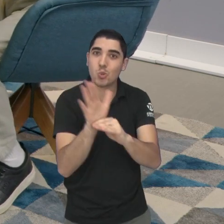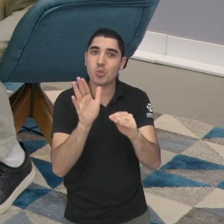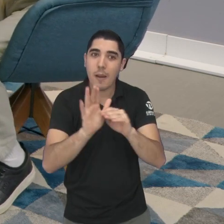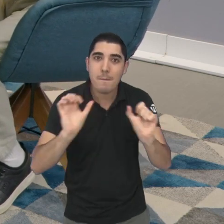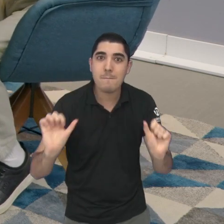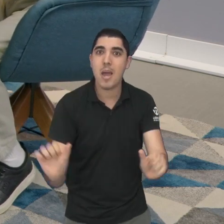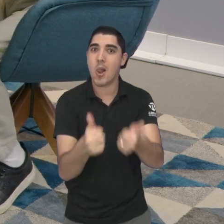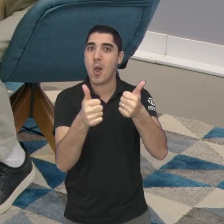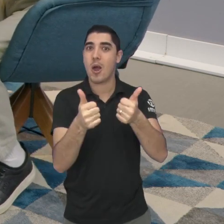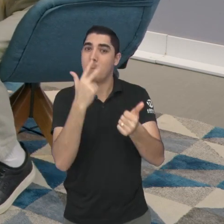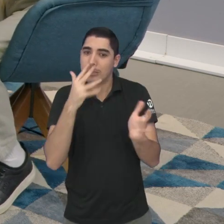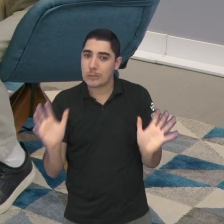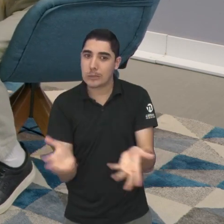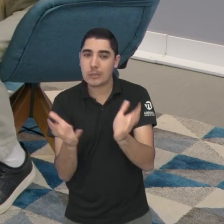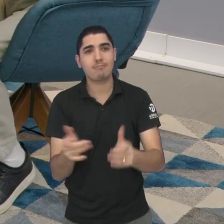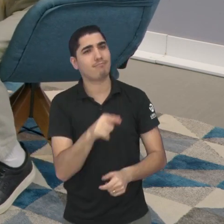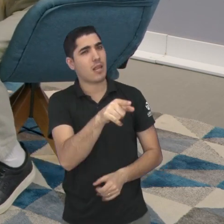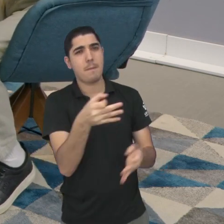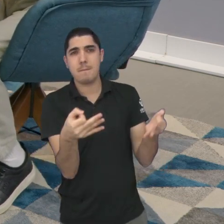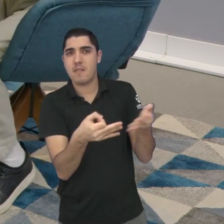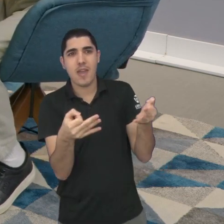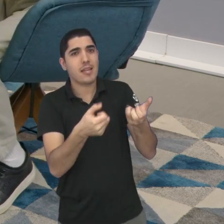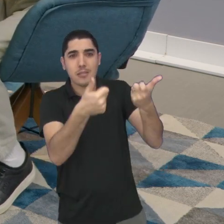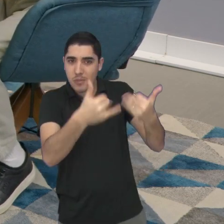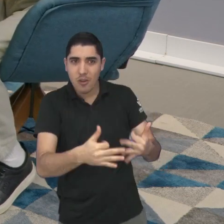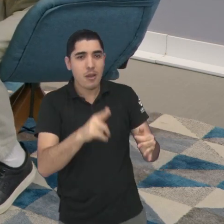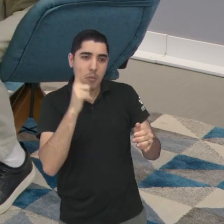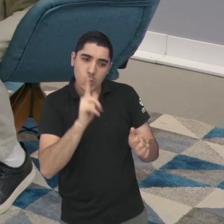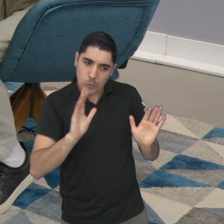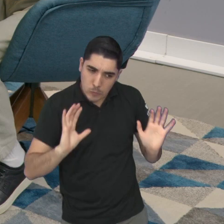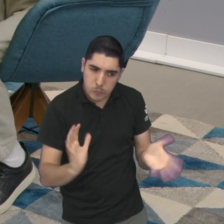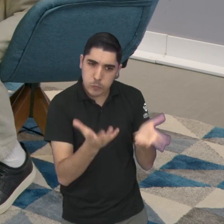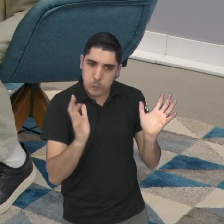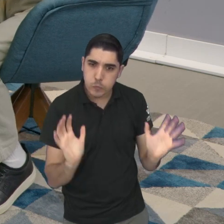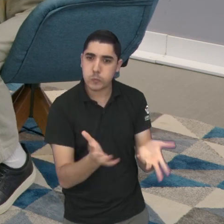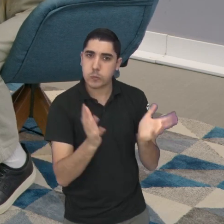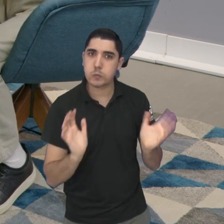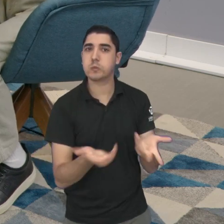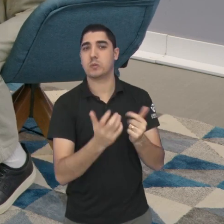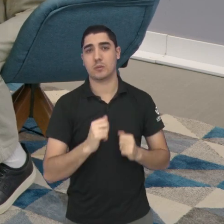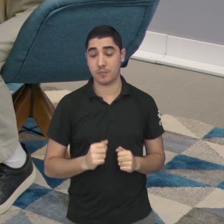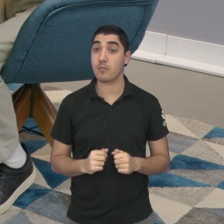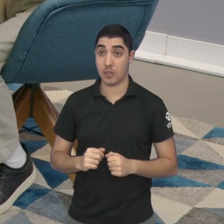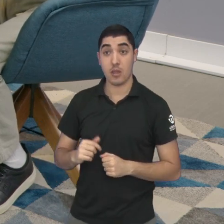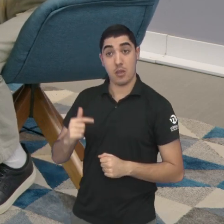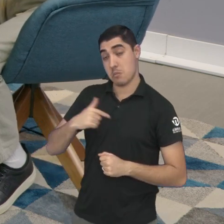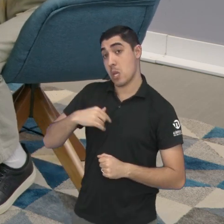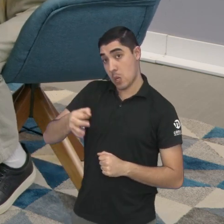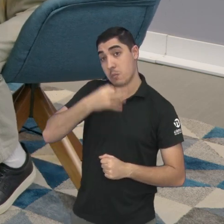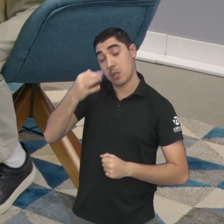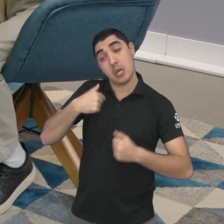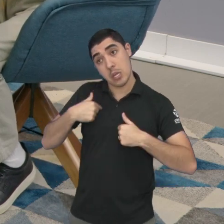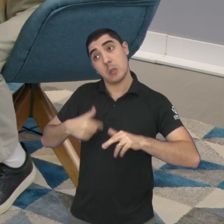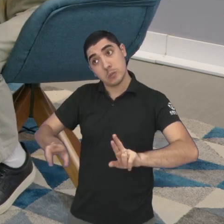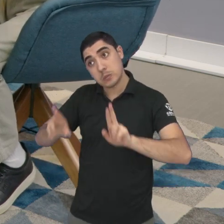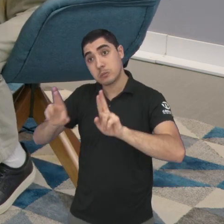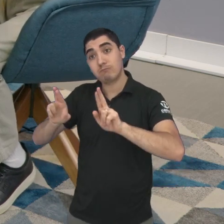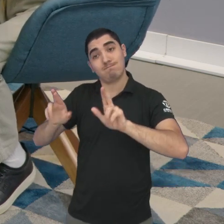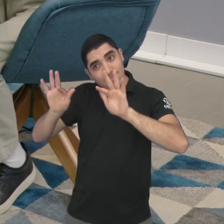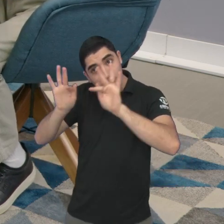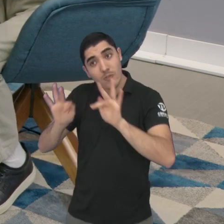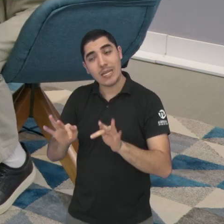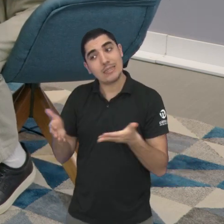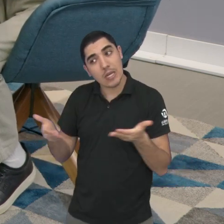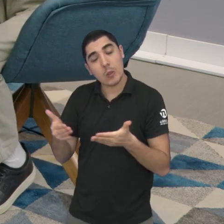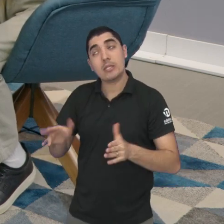agricultura essas pessoas. Vira um ciclo, né? Vira uma coisa que se autoalimenta. Exatamente. De crescimento. Então, eu sinceramente, eu estou otimista, né? Que a gente